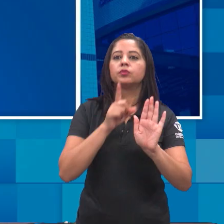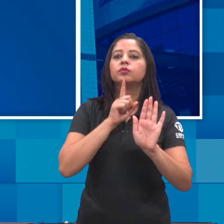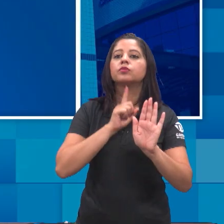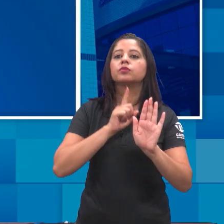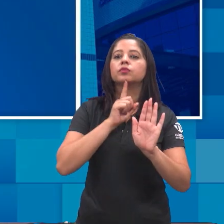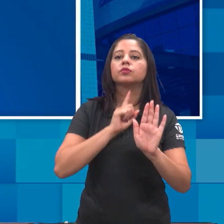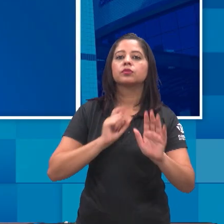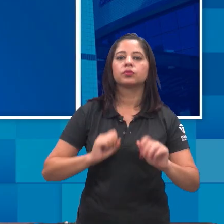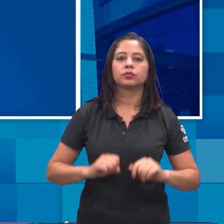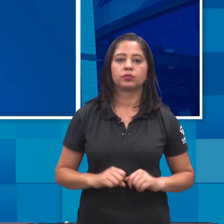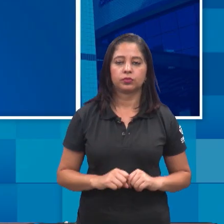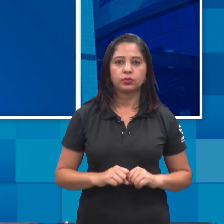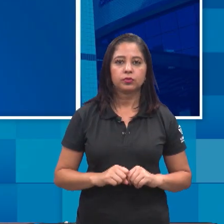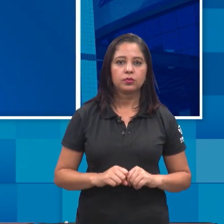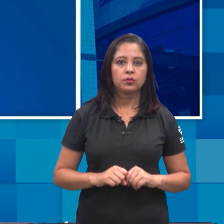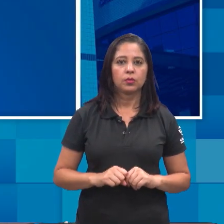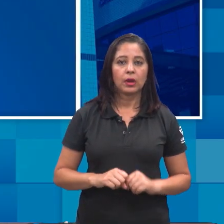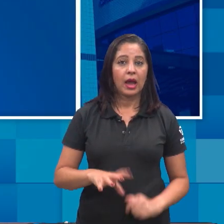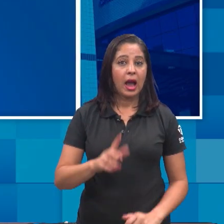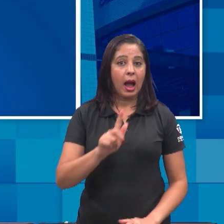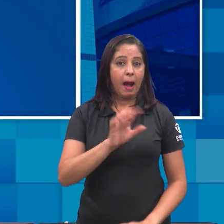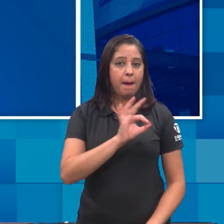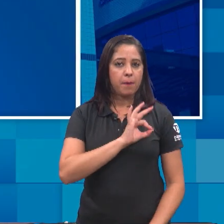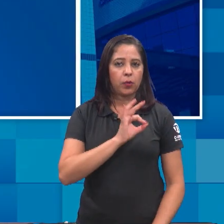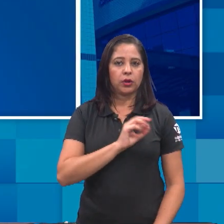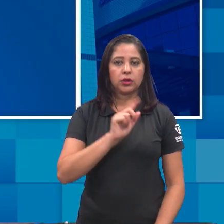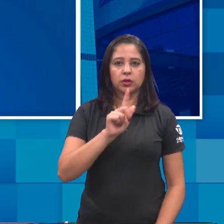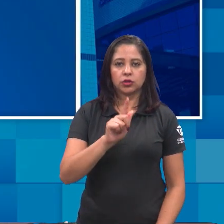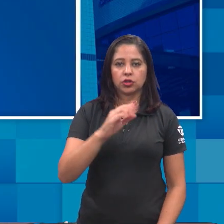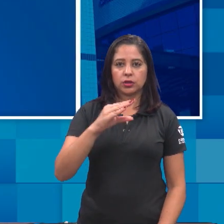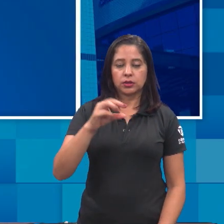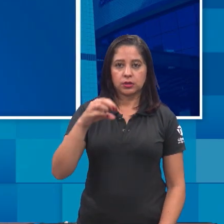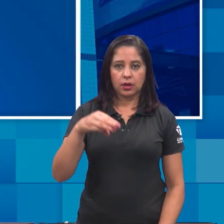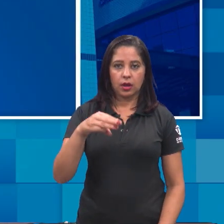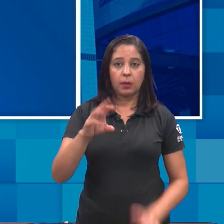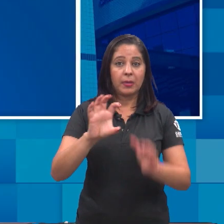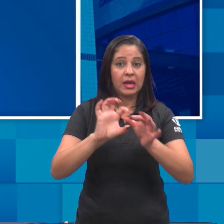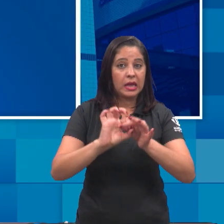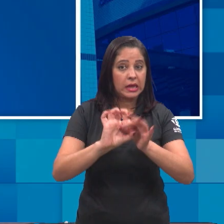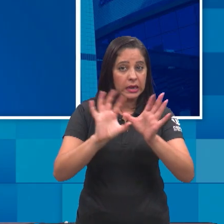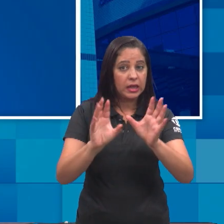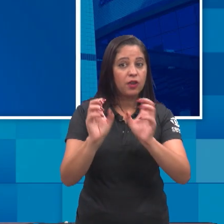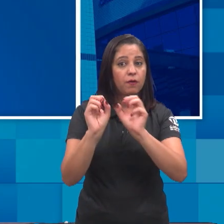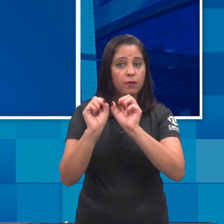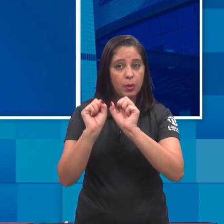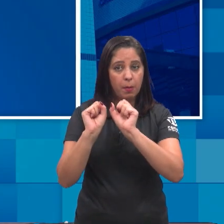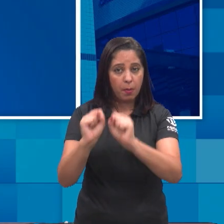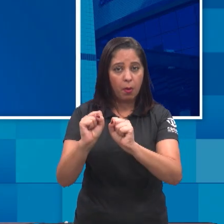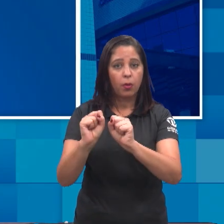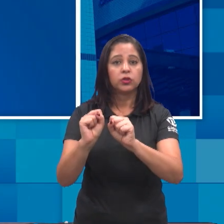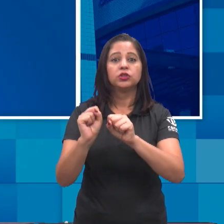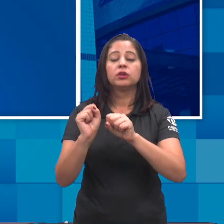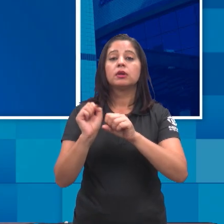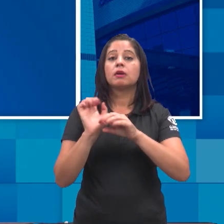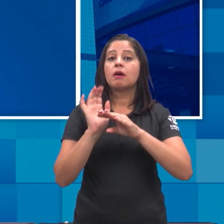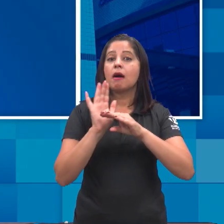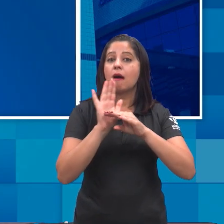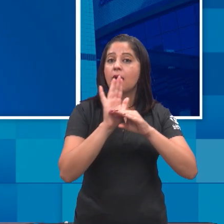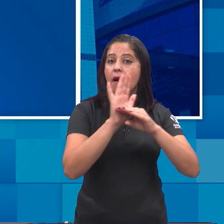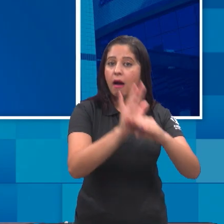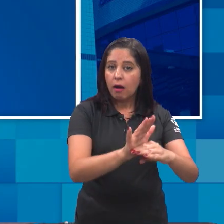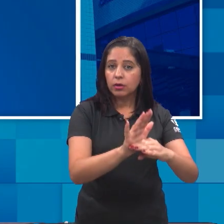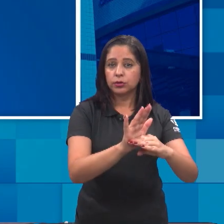Camargo. Autoriza a Guarda Civil Municipal, GCM, a prestar colaboração em